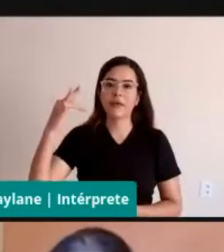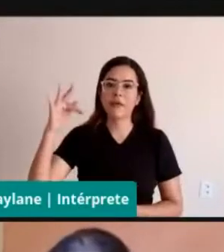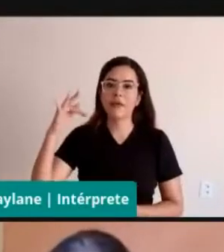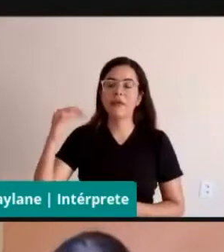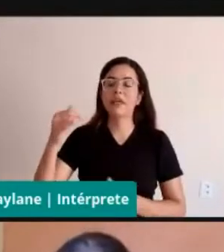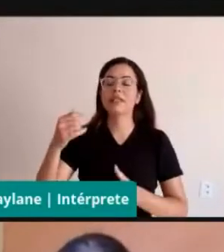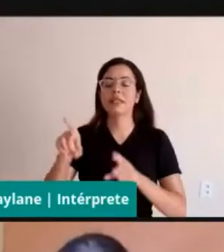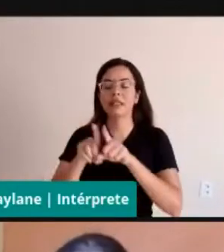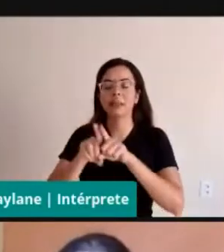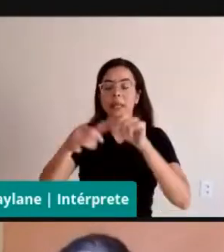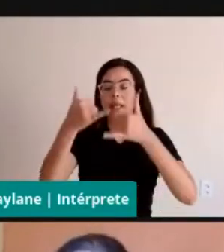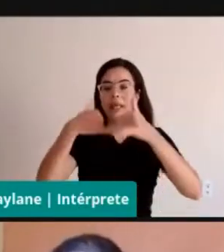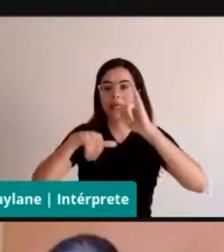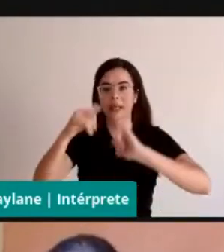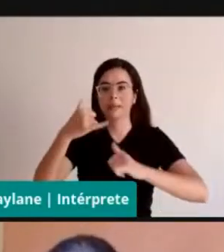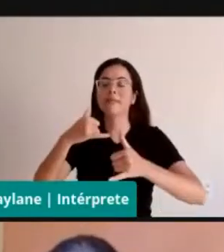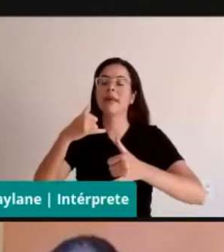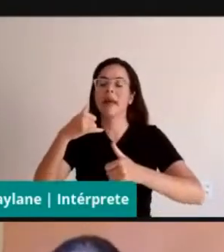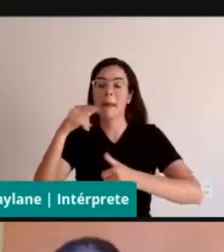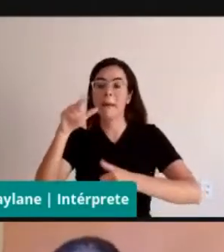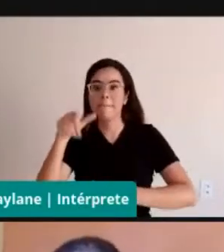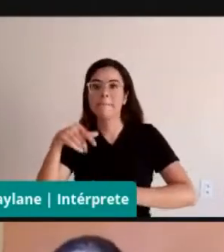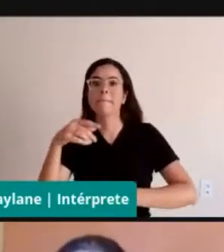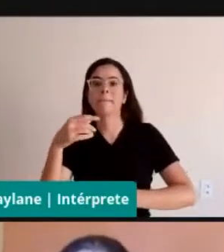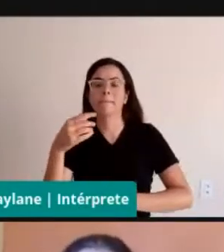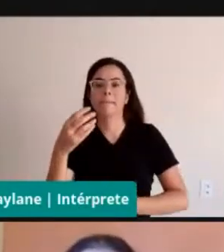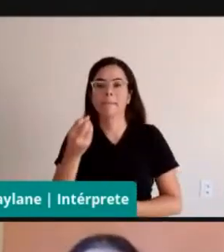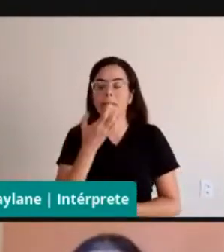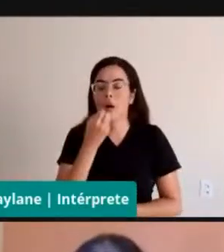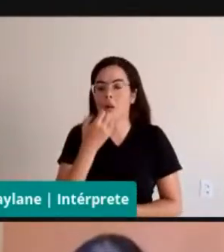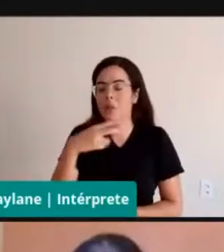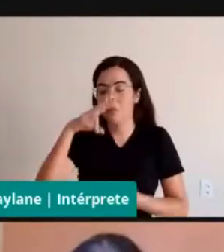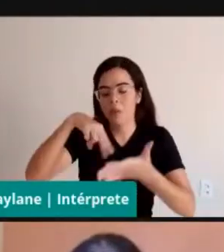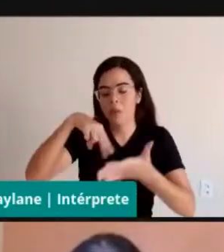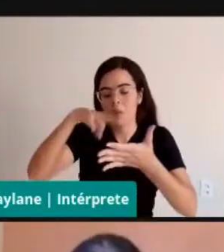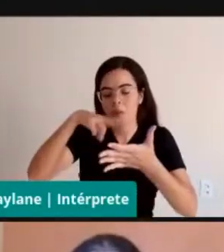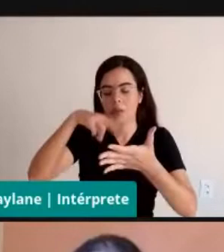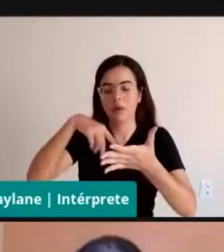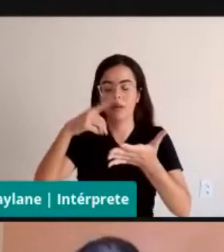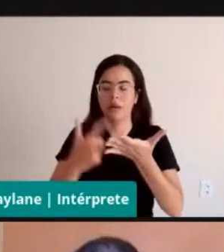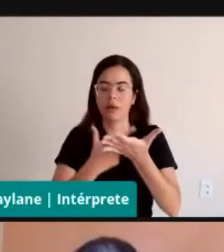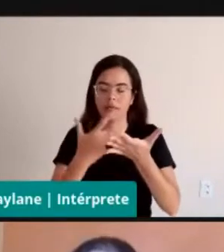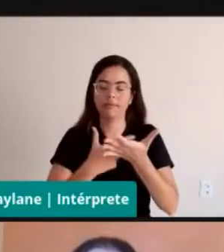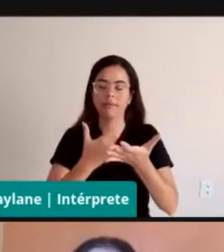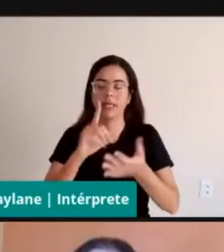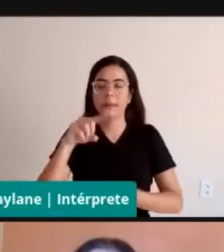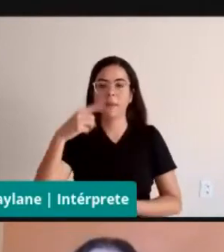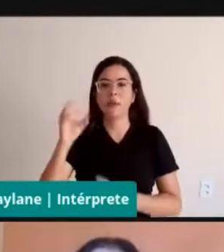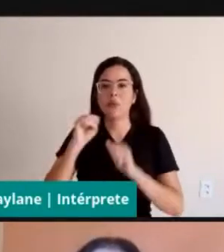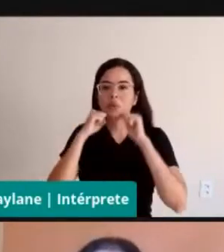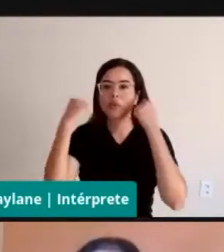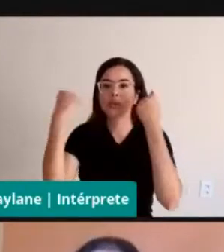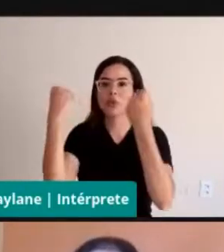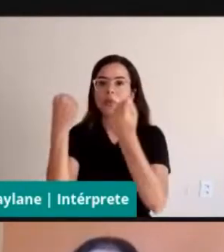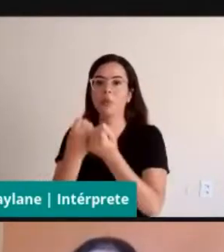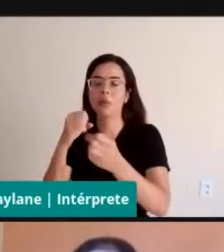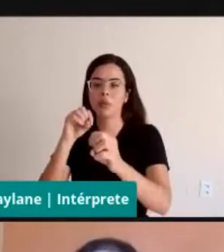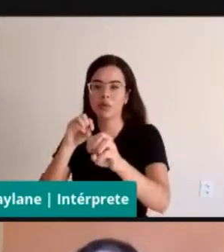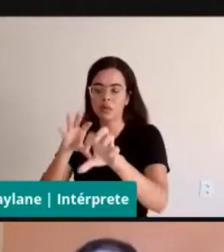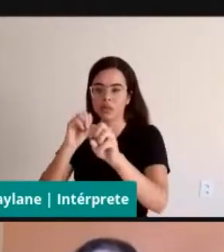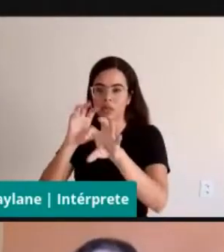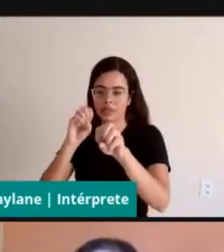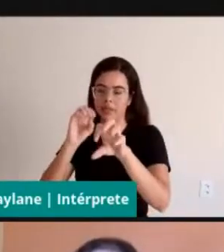interessante. E o primeiro simpósio de RPG na educação aconteceu em 2002. E a partir daí, vários outros autores